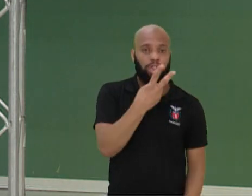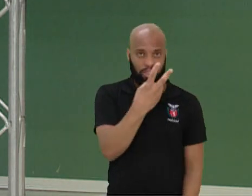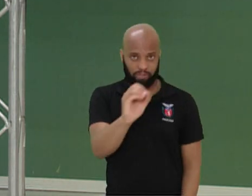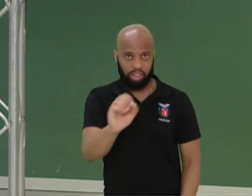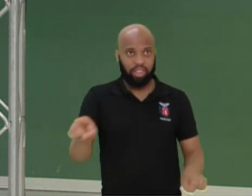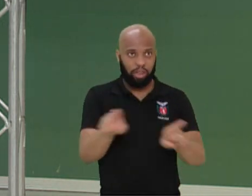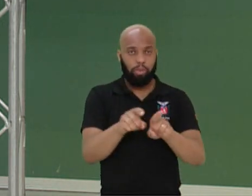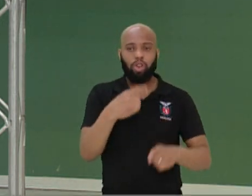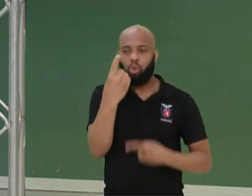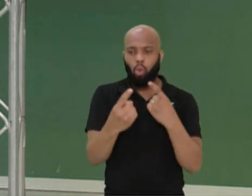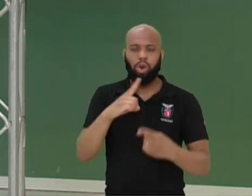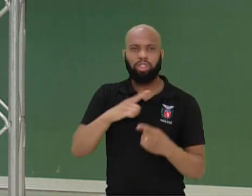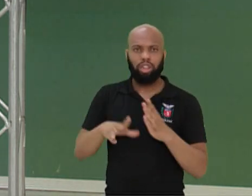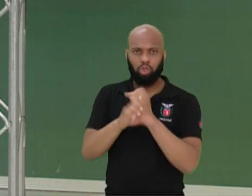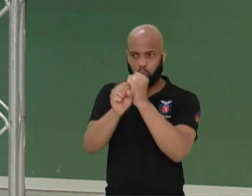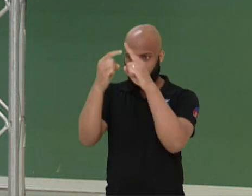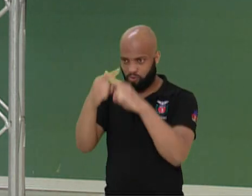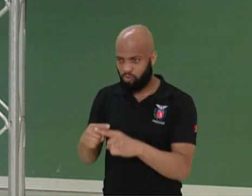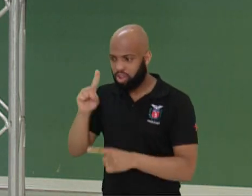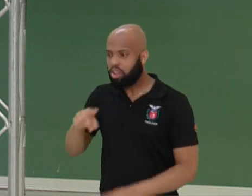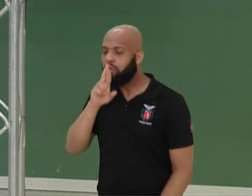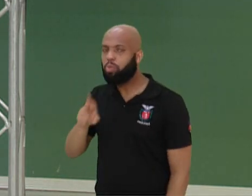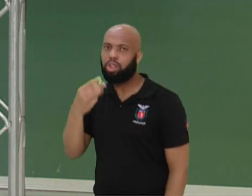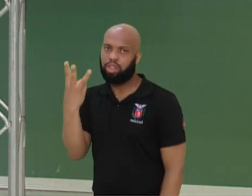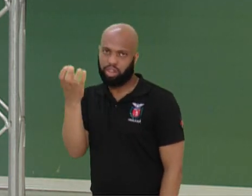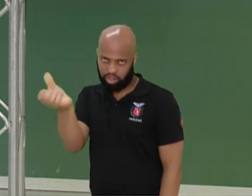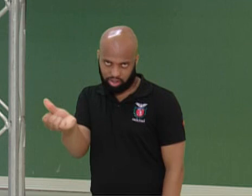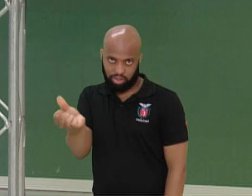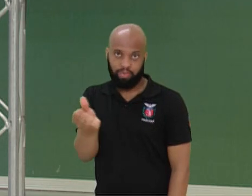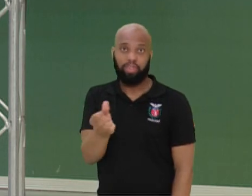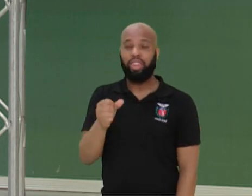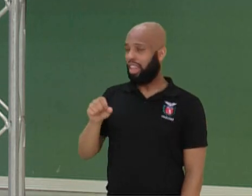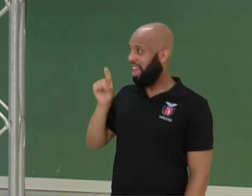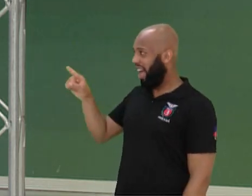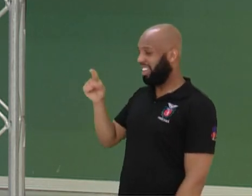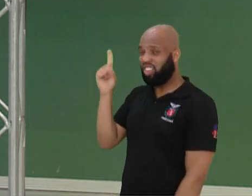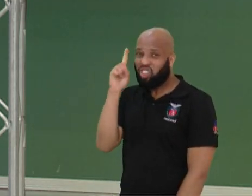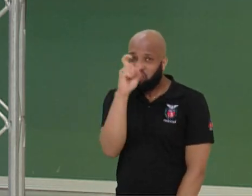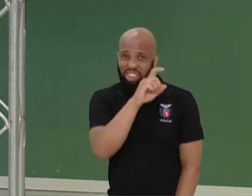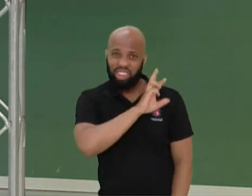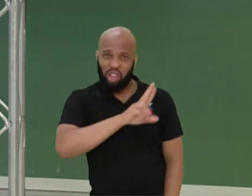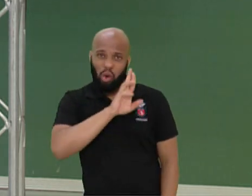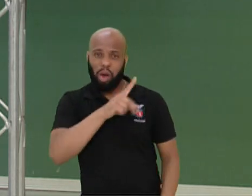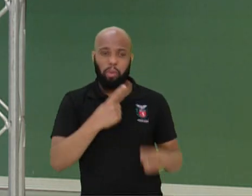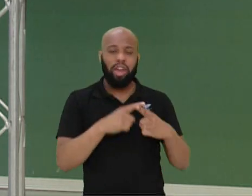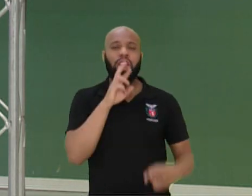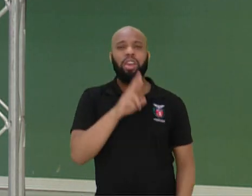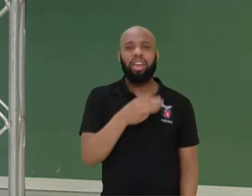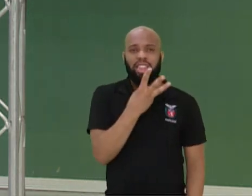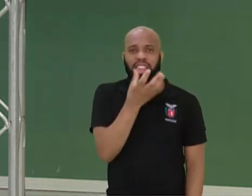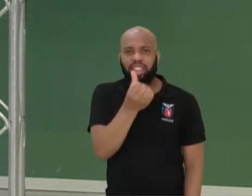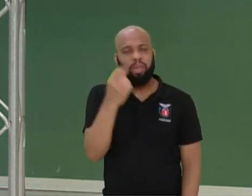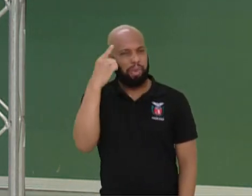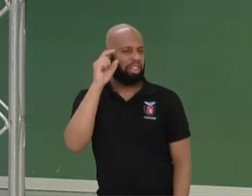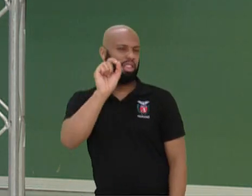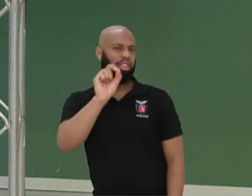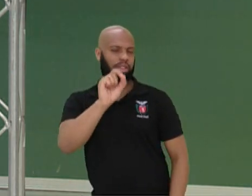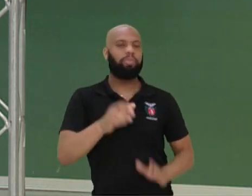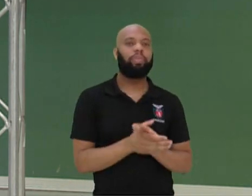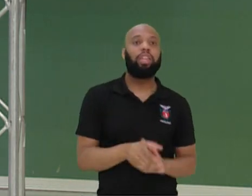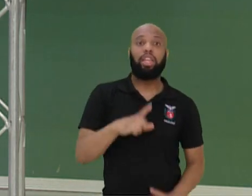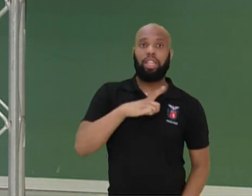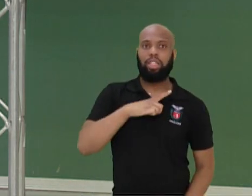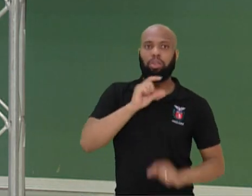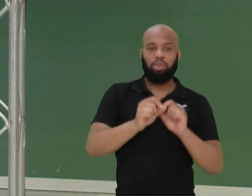quais multiplicados dão aí 36, né? Aqui não está tão difícil, né? Porque para dar 36 a gente pode pensar o seguinte, né? O